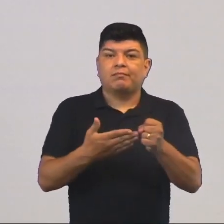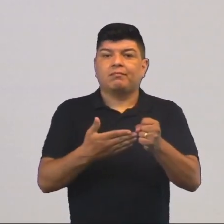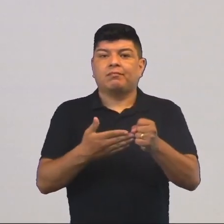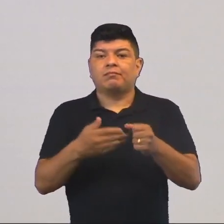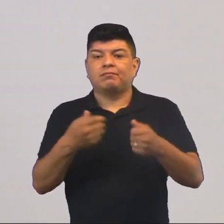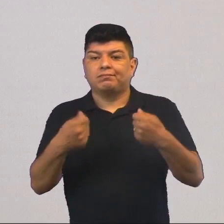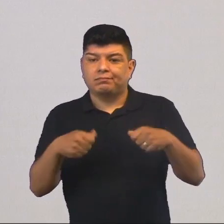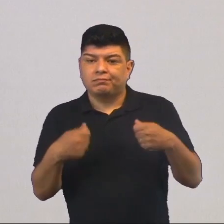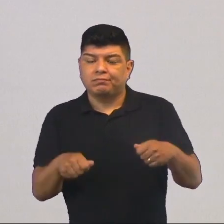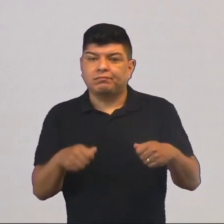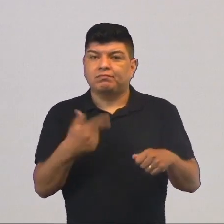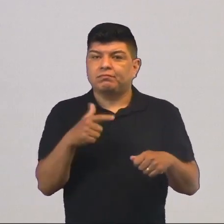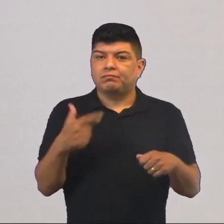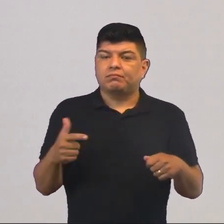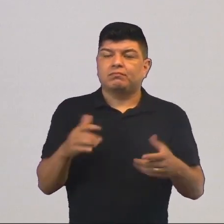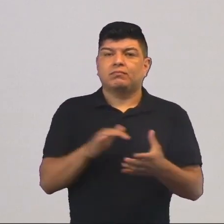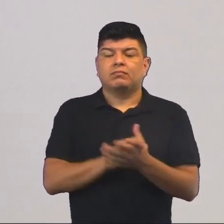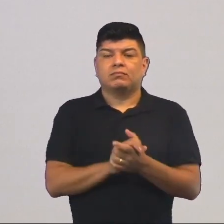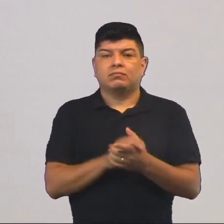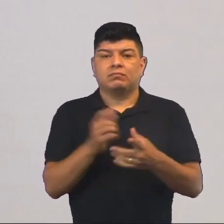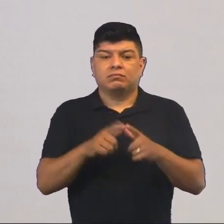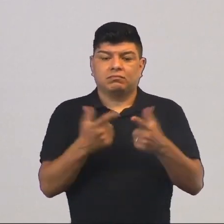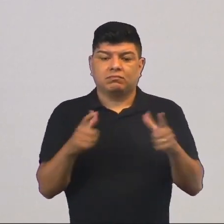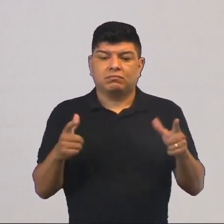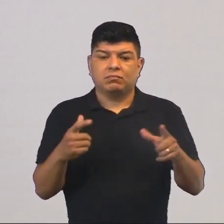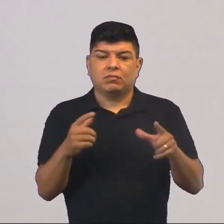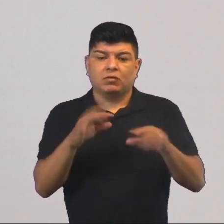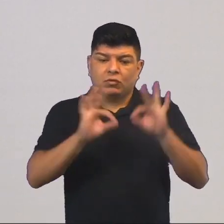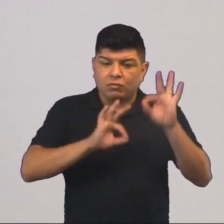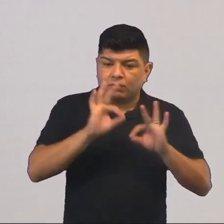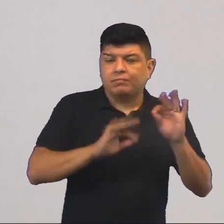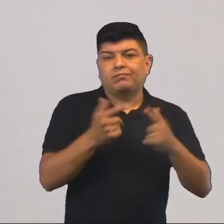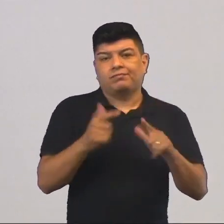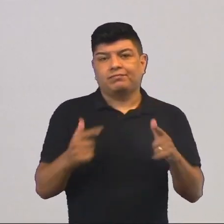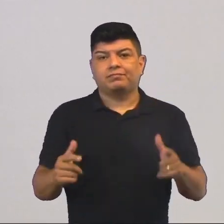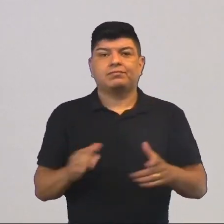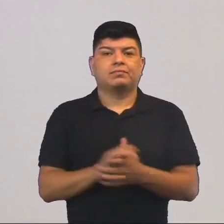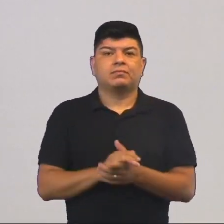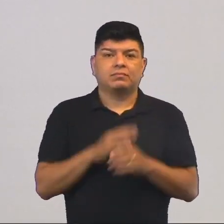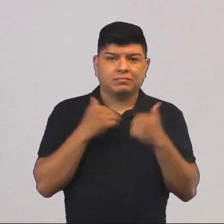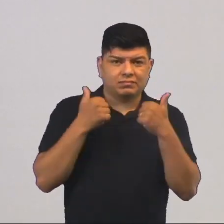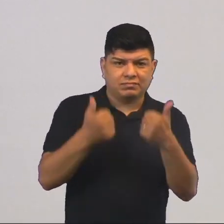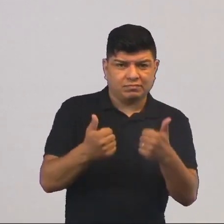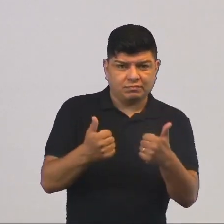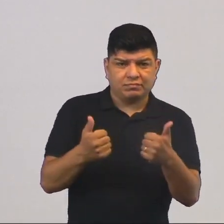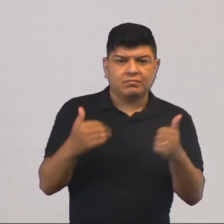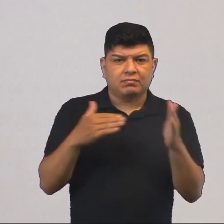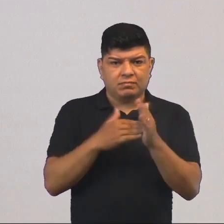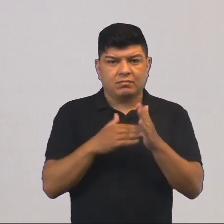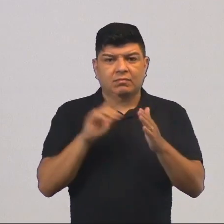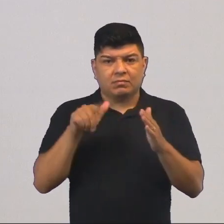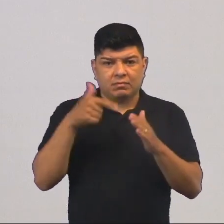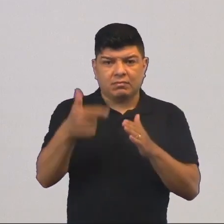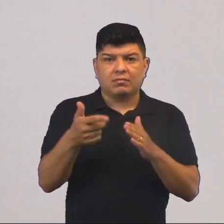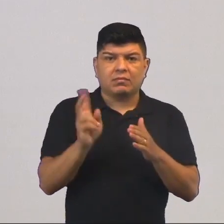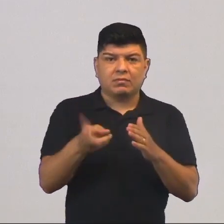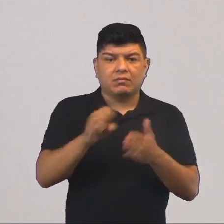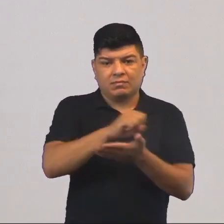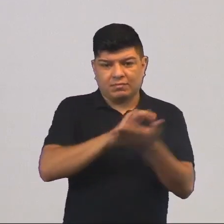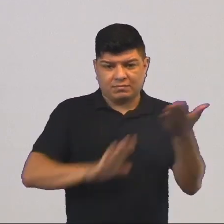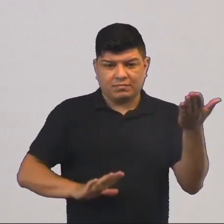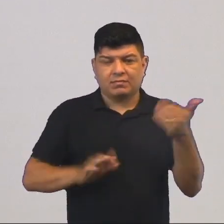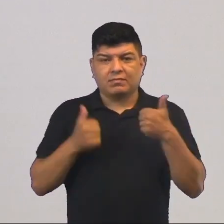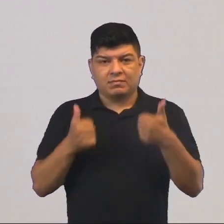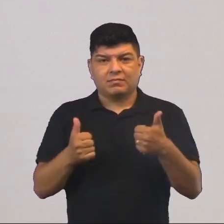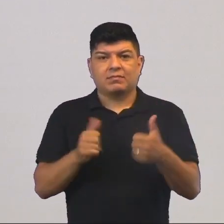atendidas, porque cresceu além da conta e não houve uma organização, ok? Tudo bem até aqui, gente? Podemos passar agora para as